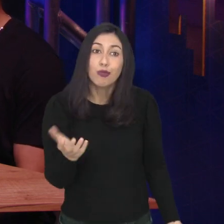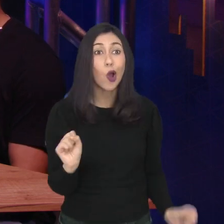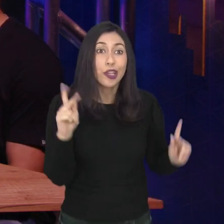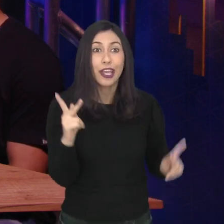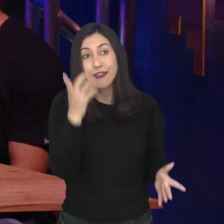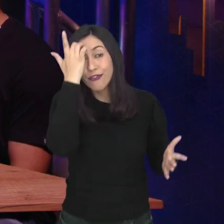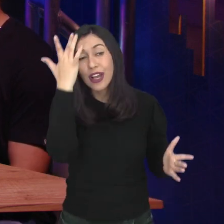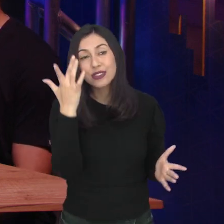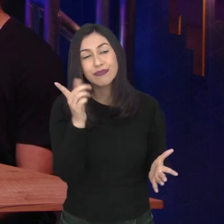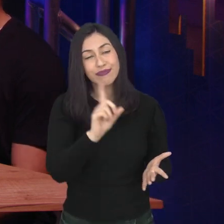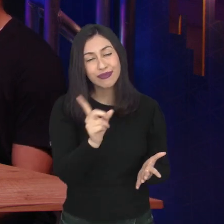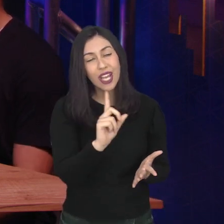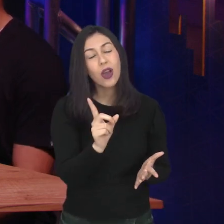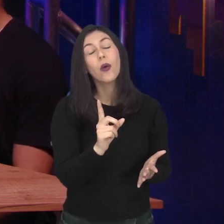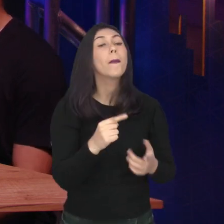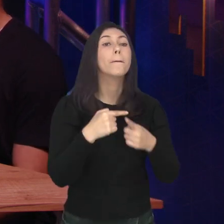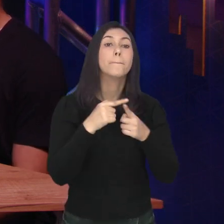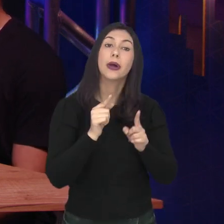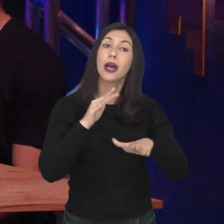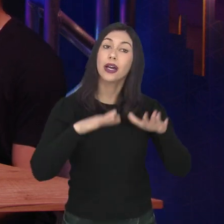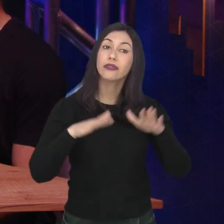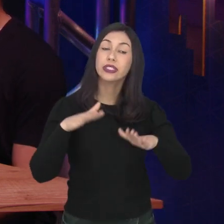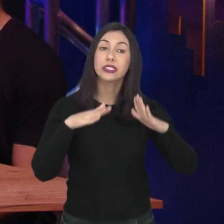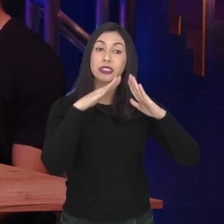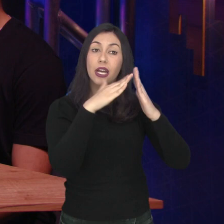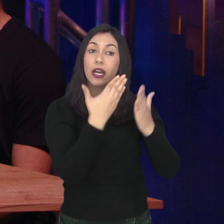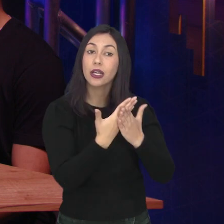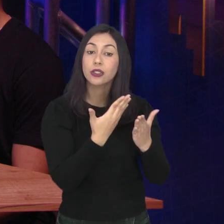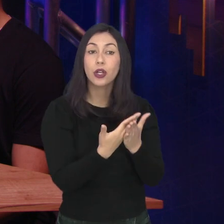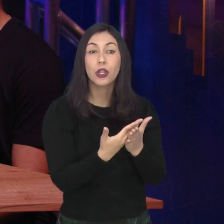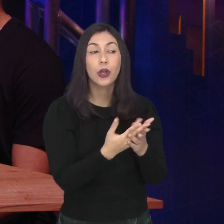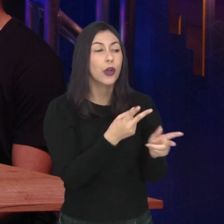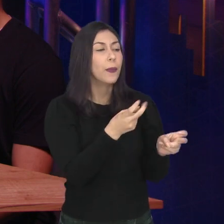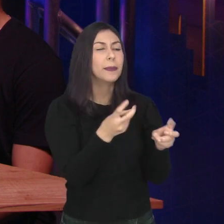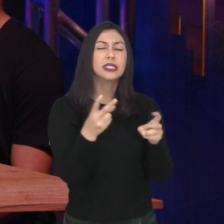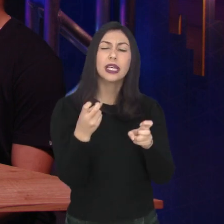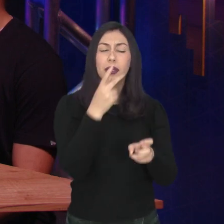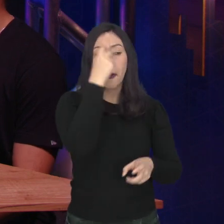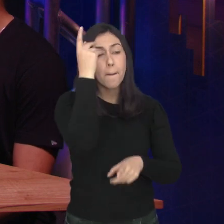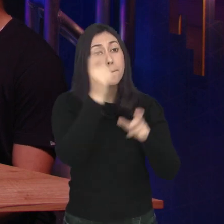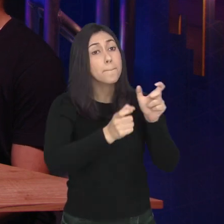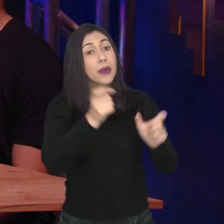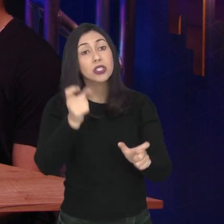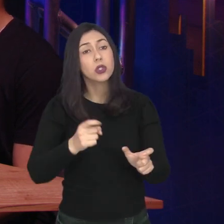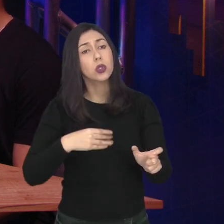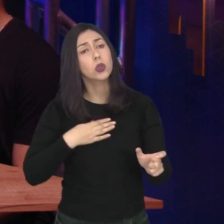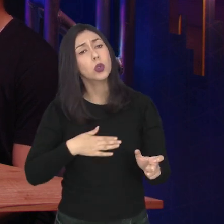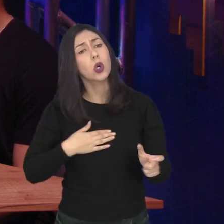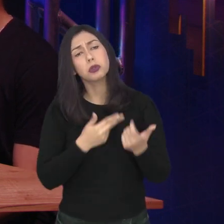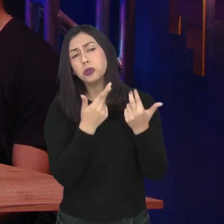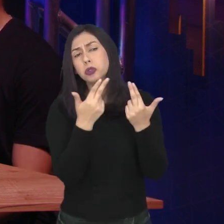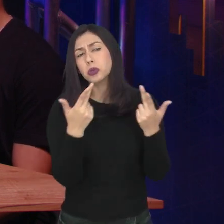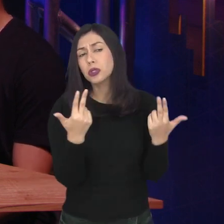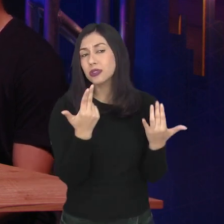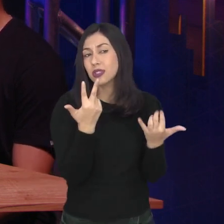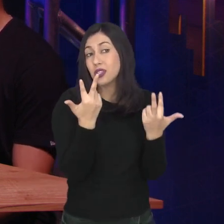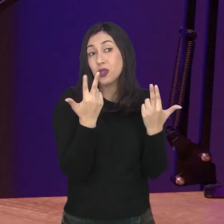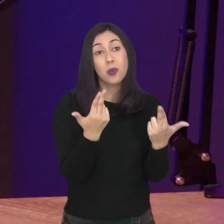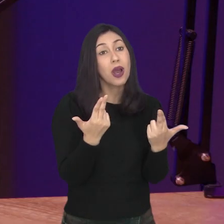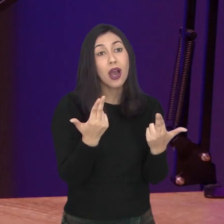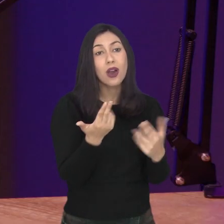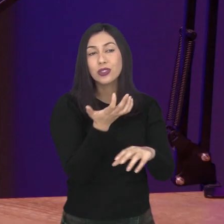quero agora eu vou ter. Mas às vezes na escola, tente perceber pessoas que têm gostos em comum com você, gostam das